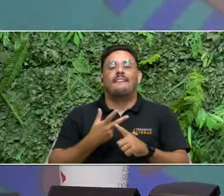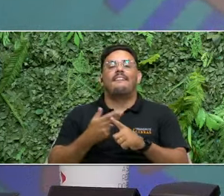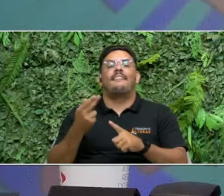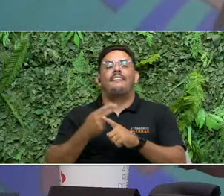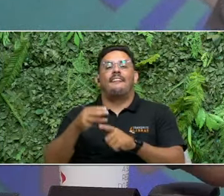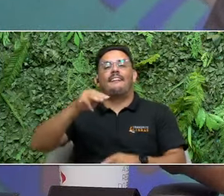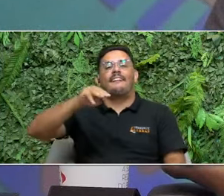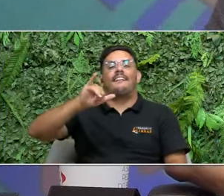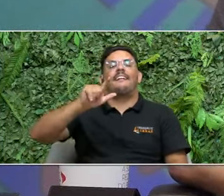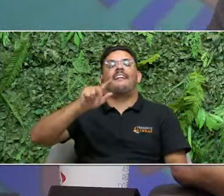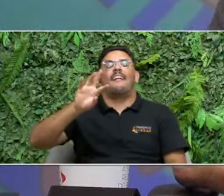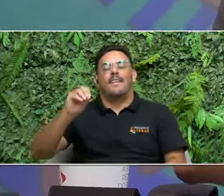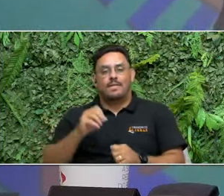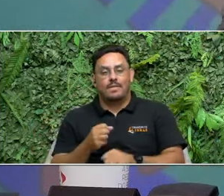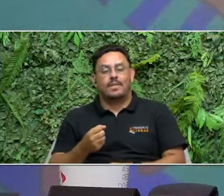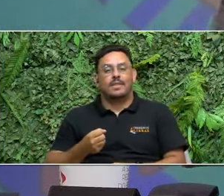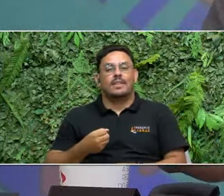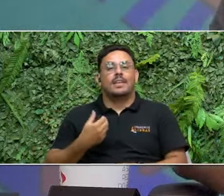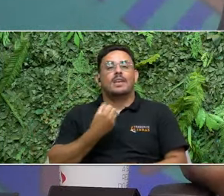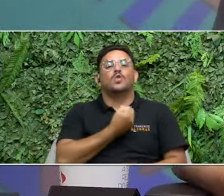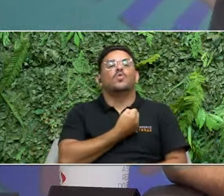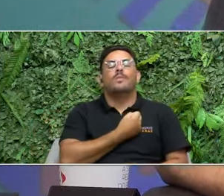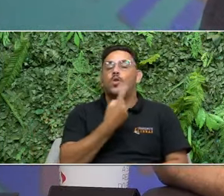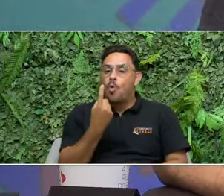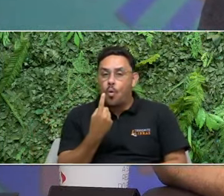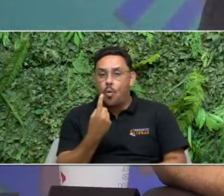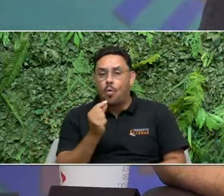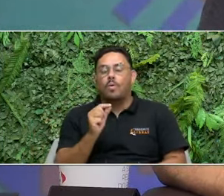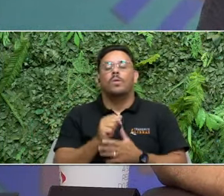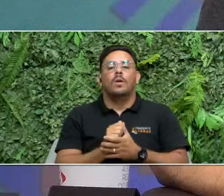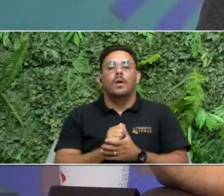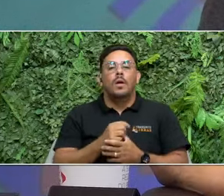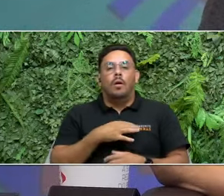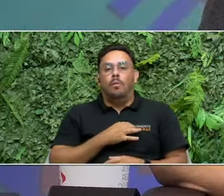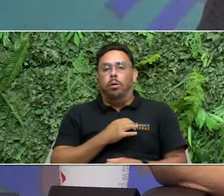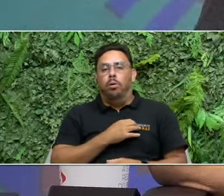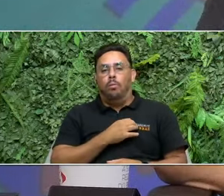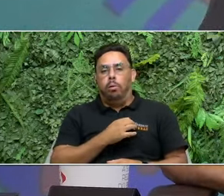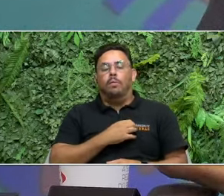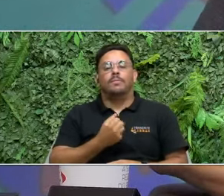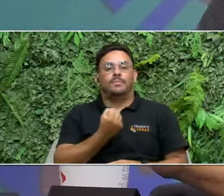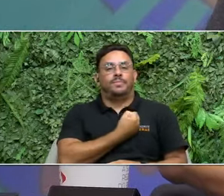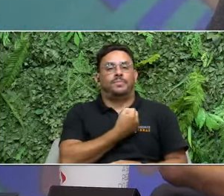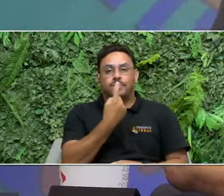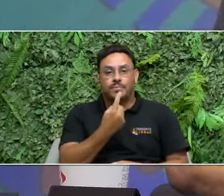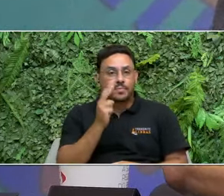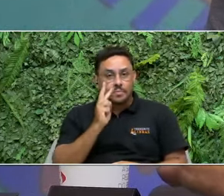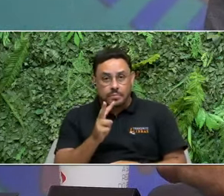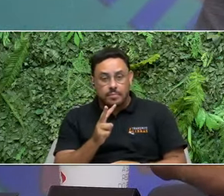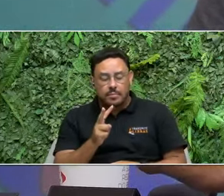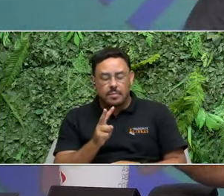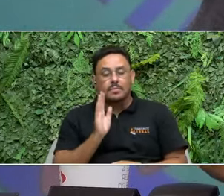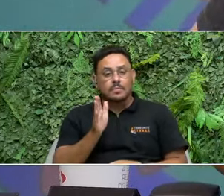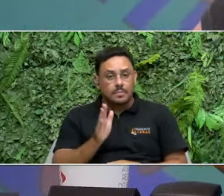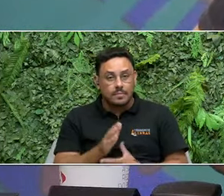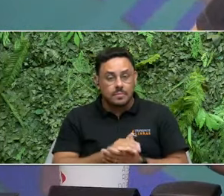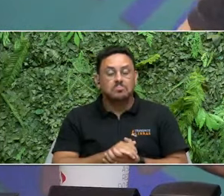é a camisa número um que o time vai usar na temporada gostou da camisa hein Já comprou a sua na Loja do Galo